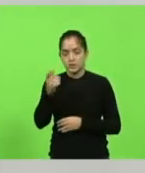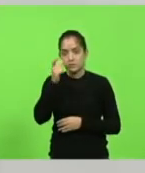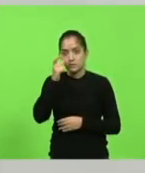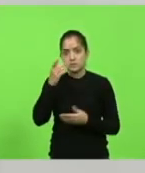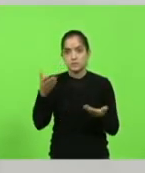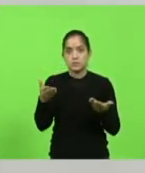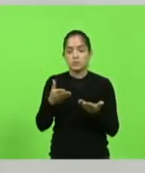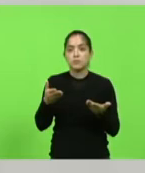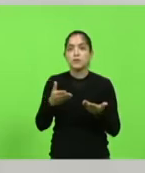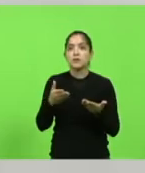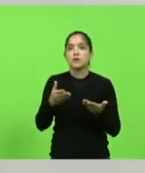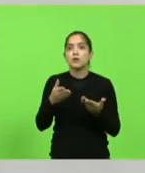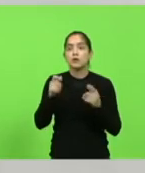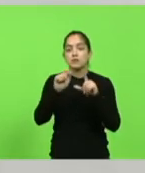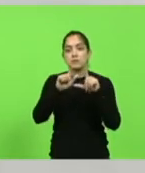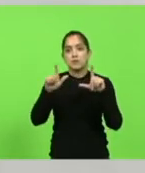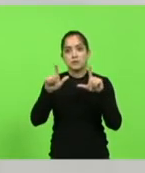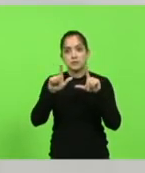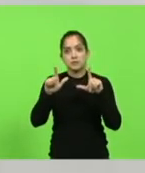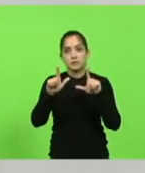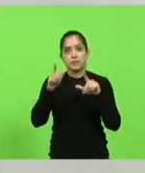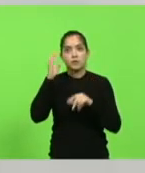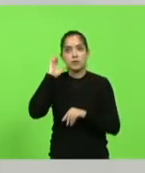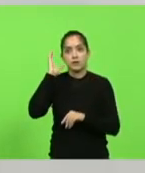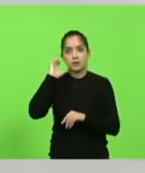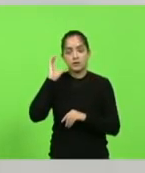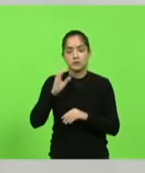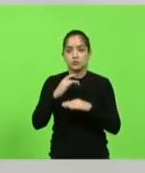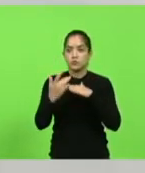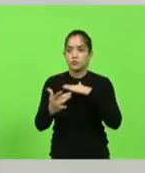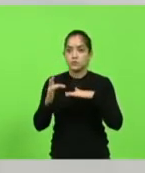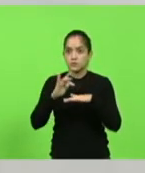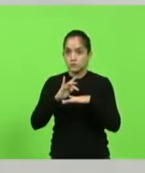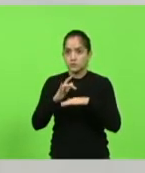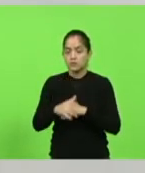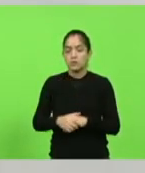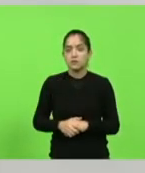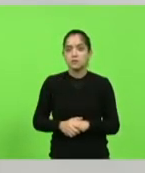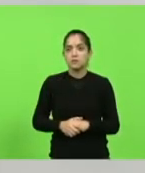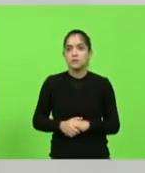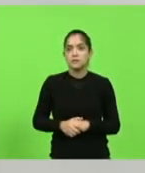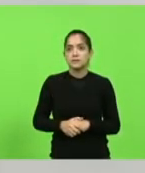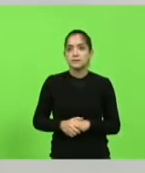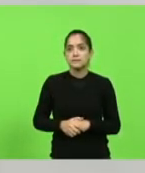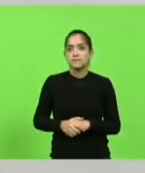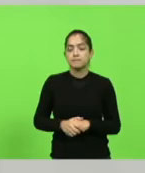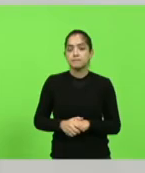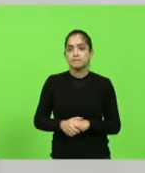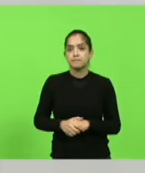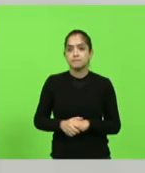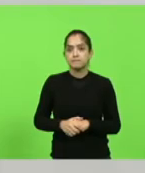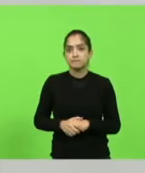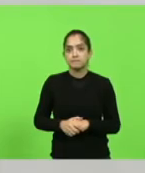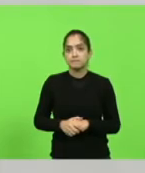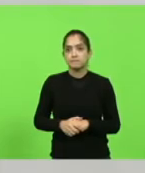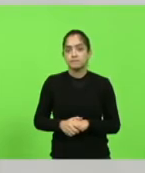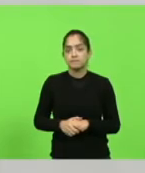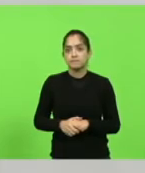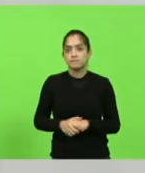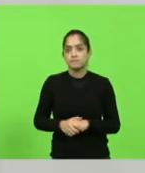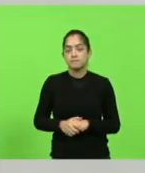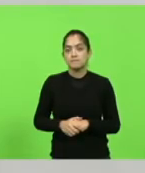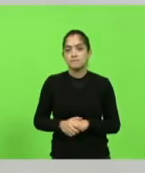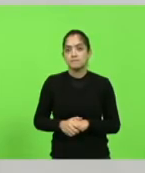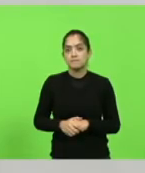acompanha pela TVAL, pelas redes sociais, deixo aqui o meu boa tarde.